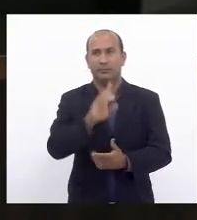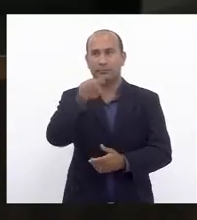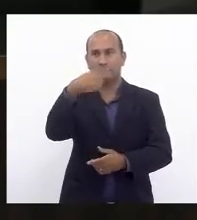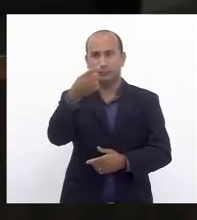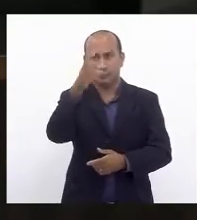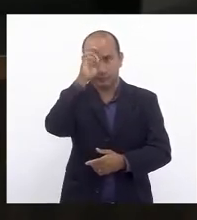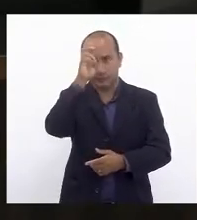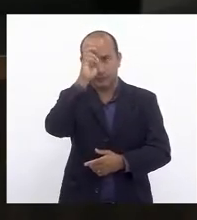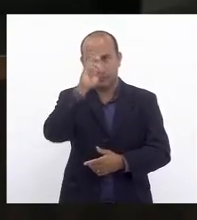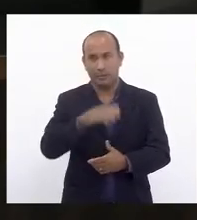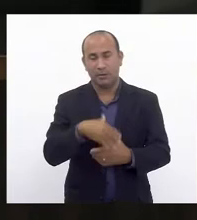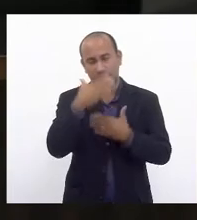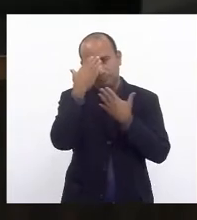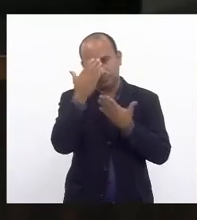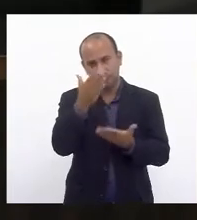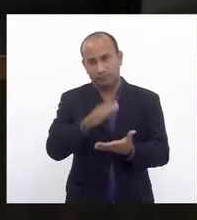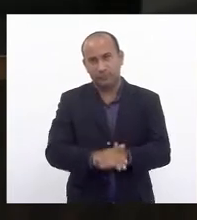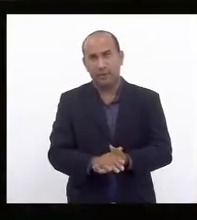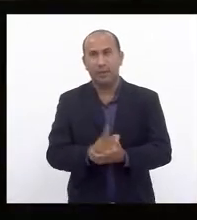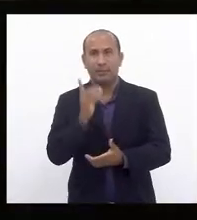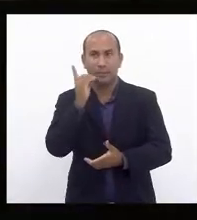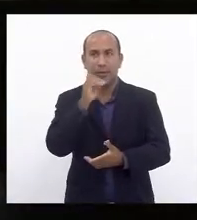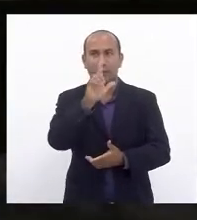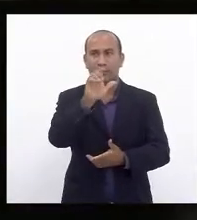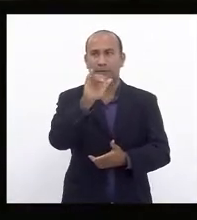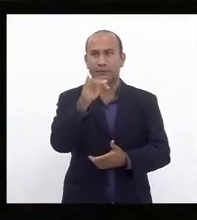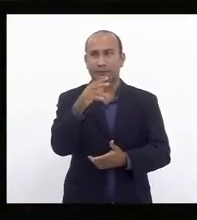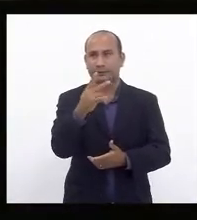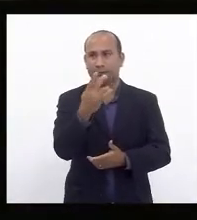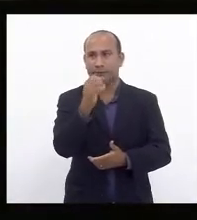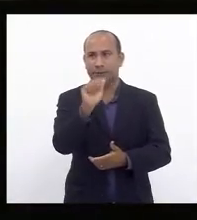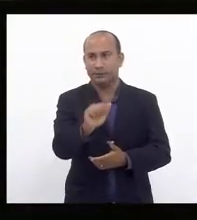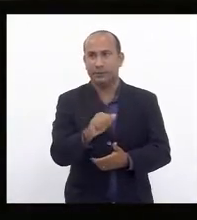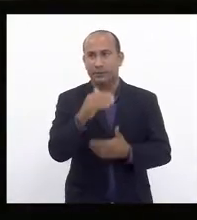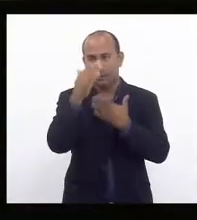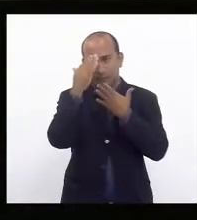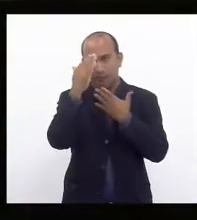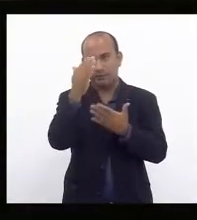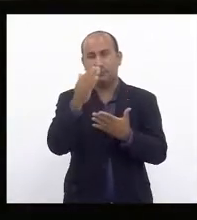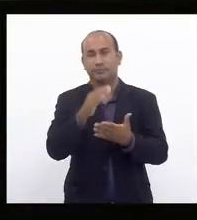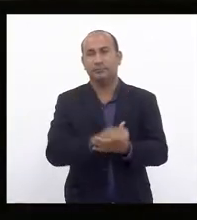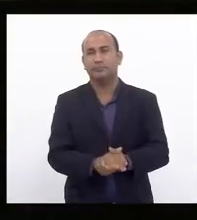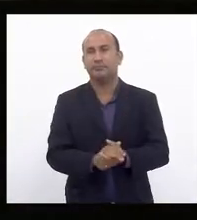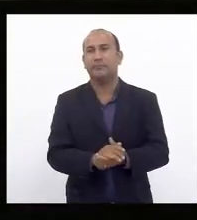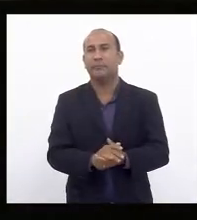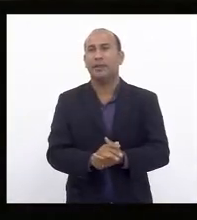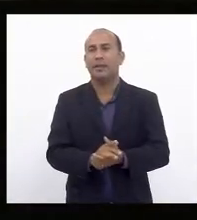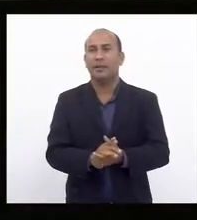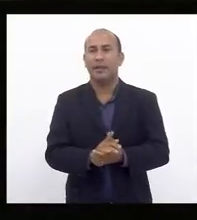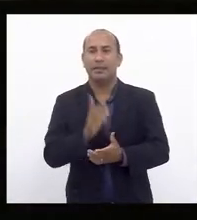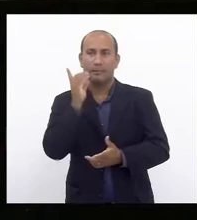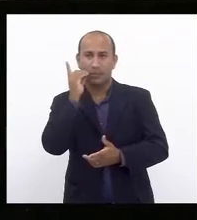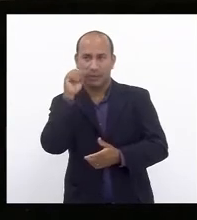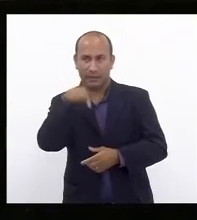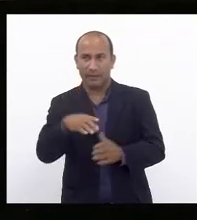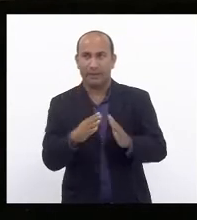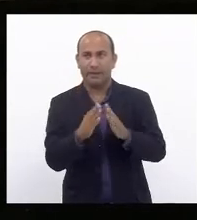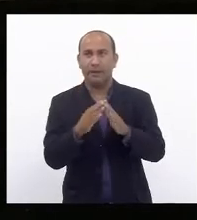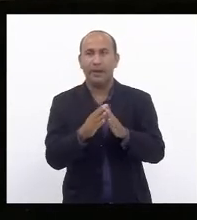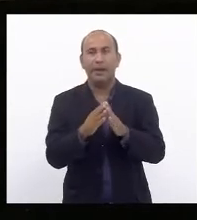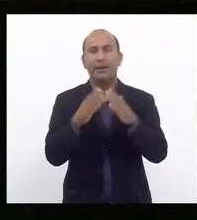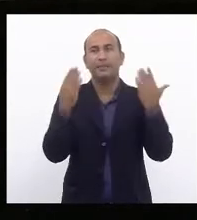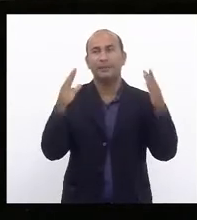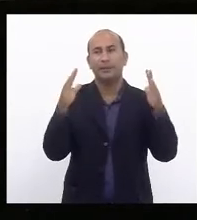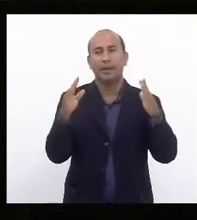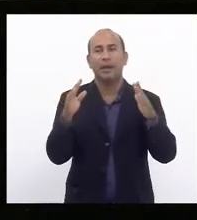Obrigado. Deputada Lucinha, por favor. Obrigado, presidente André, demais deputados aqui da casa. Eu queria primeiro parabenizar a deputada